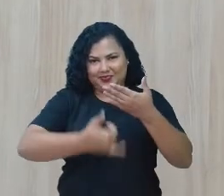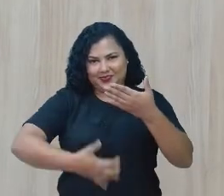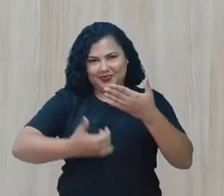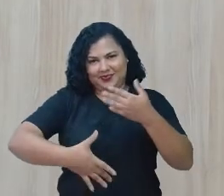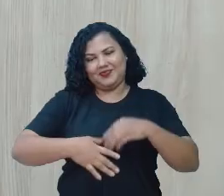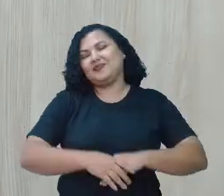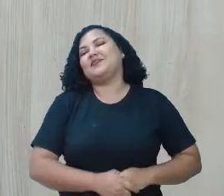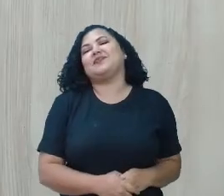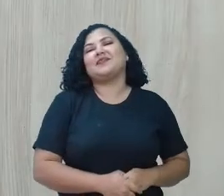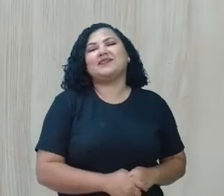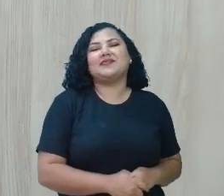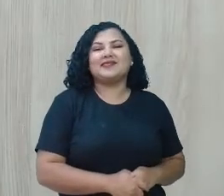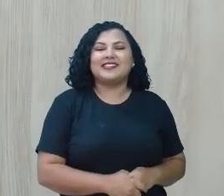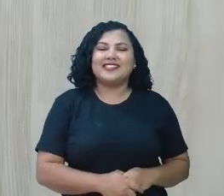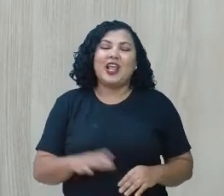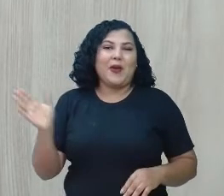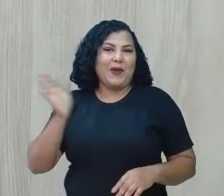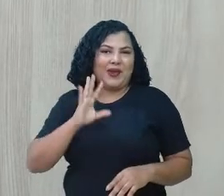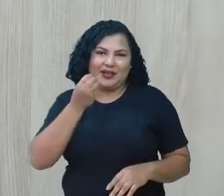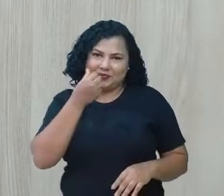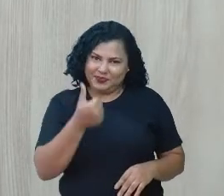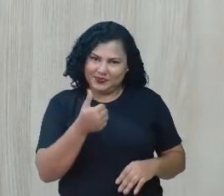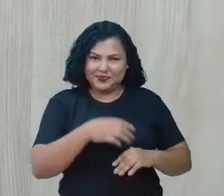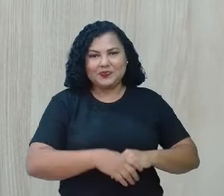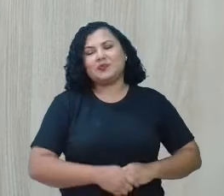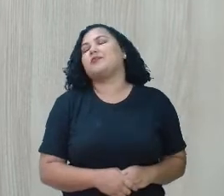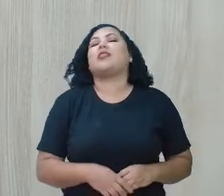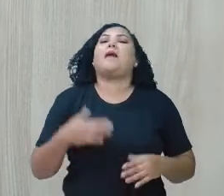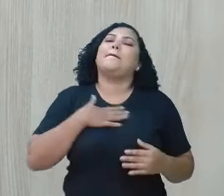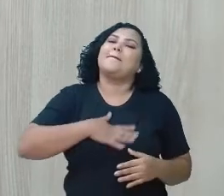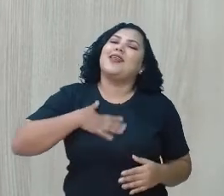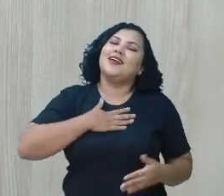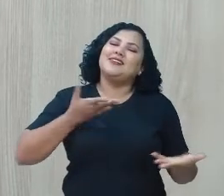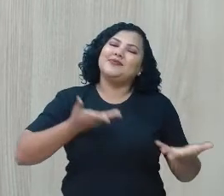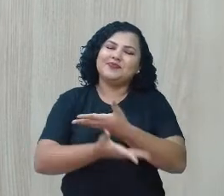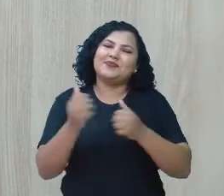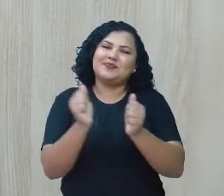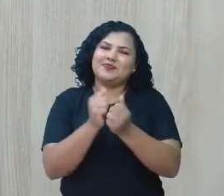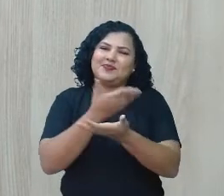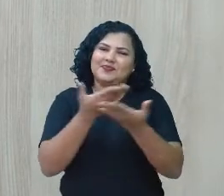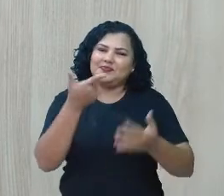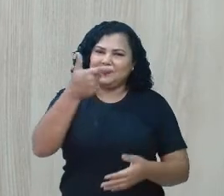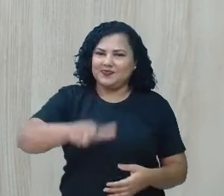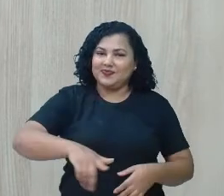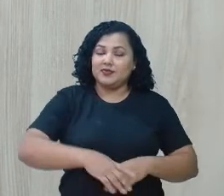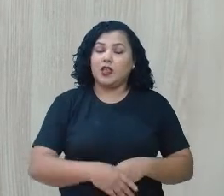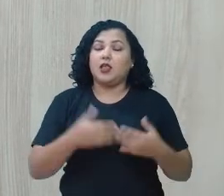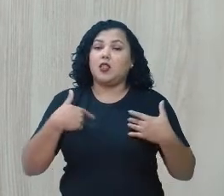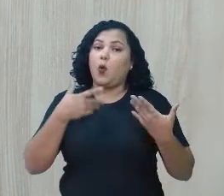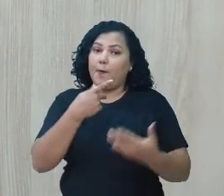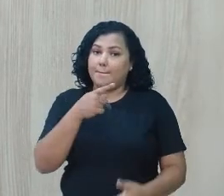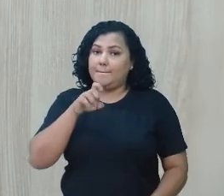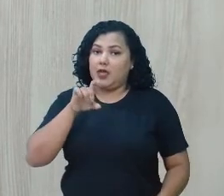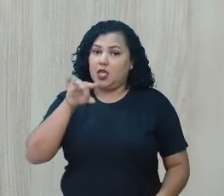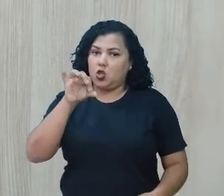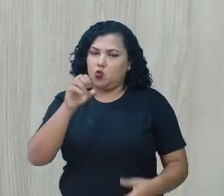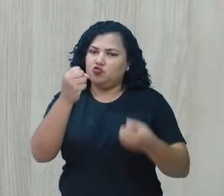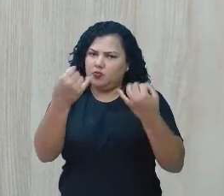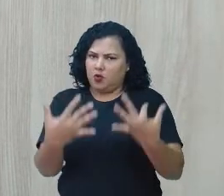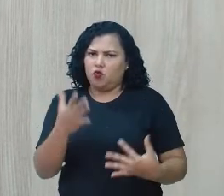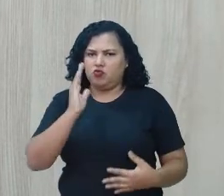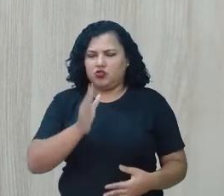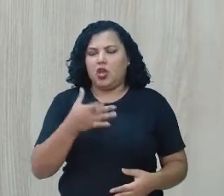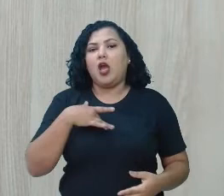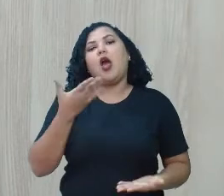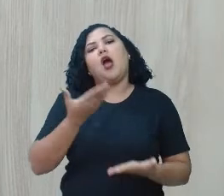chat. Olá pessoal, tudo bem? É um prazer estar aqui com vocês novamente, né? Então, como o professor Pedro falou,